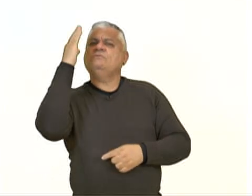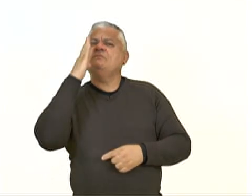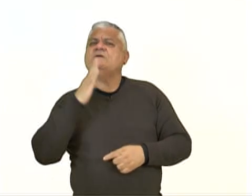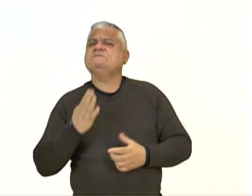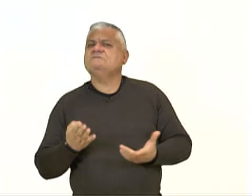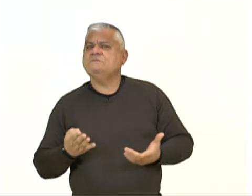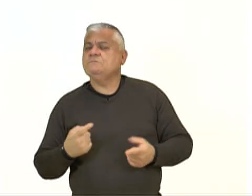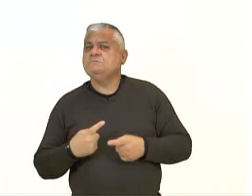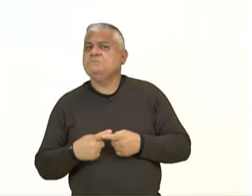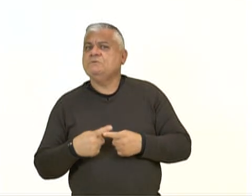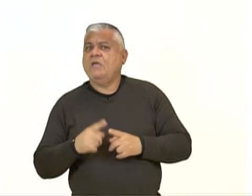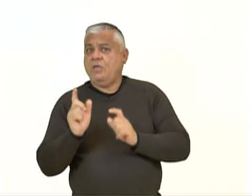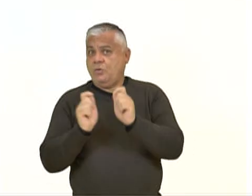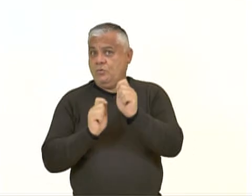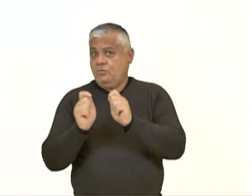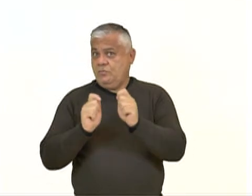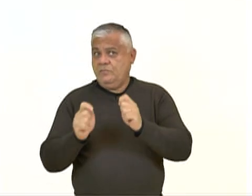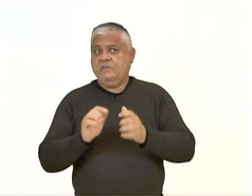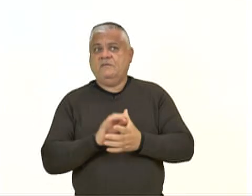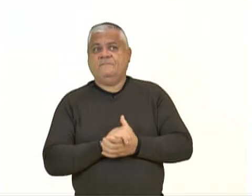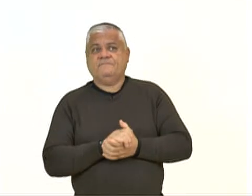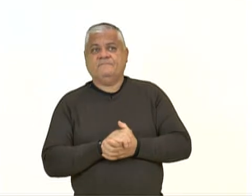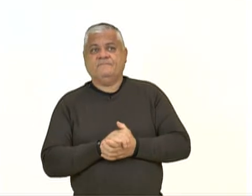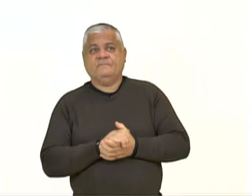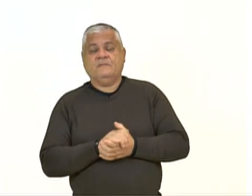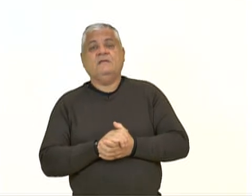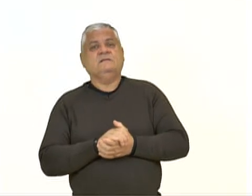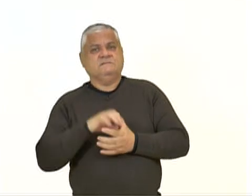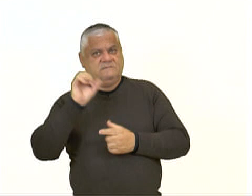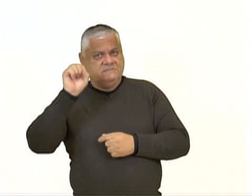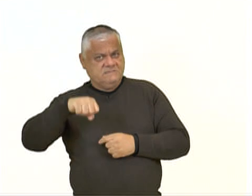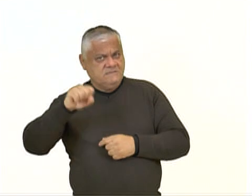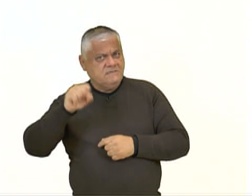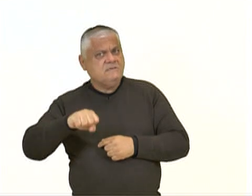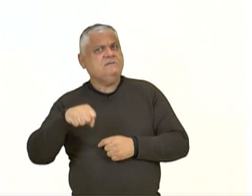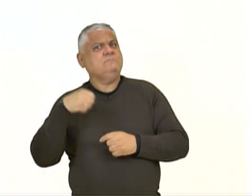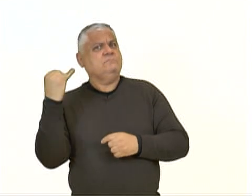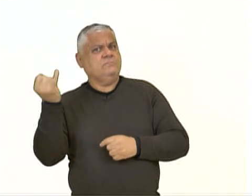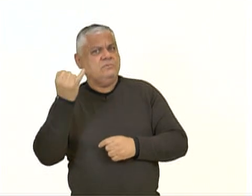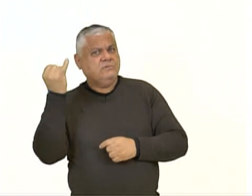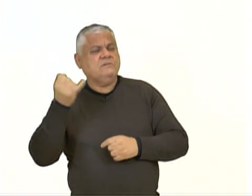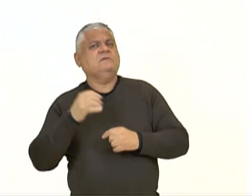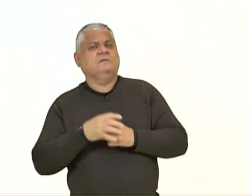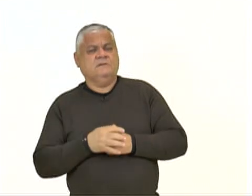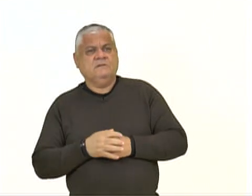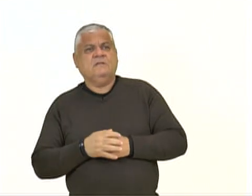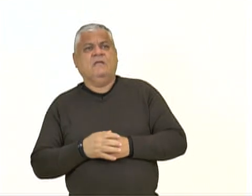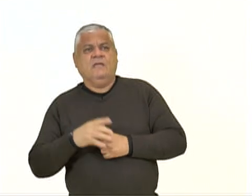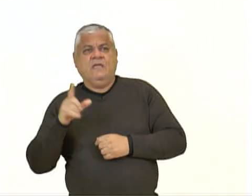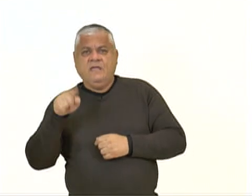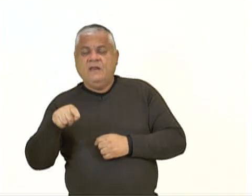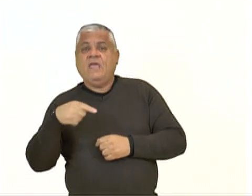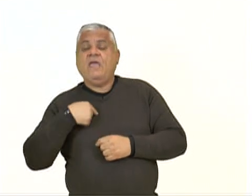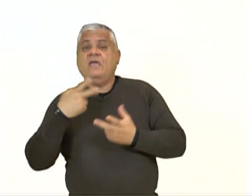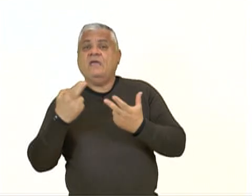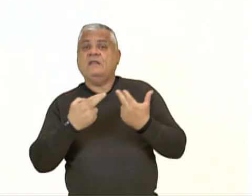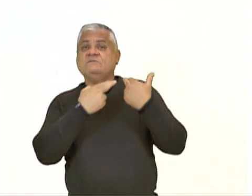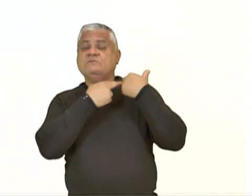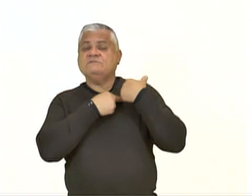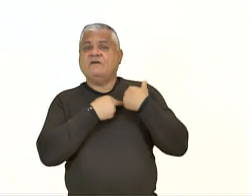gente pensar em economia, né? Podemos dizer que ele é extremamente importante para o Brasil. O agronegócio é responsável